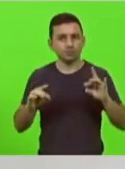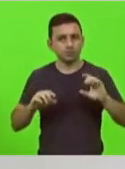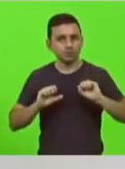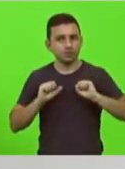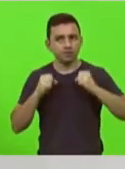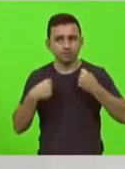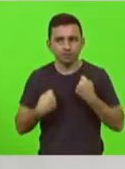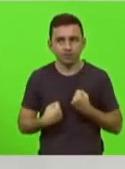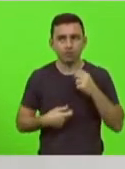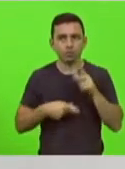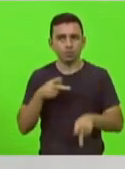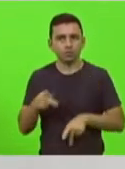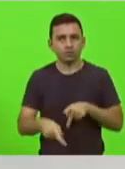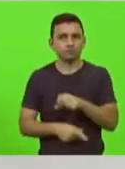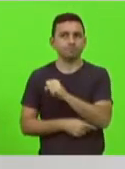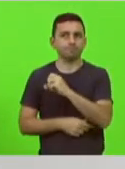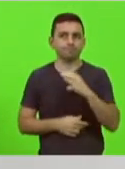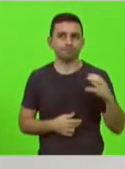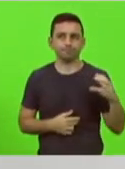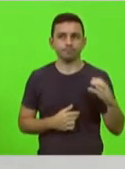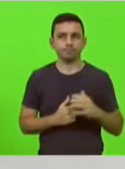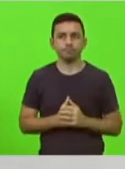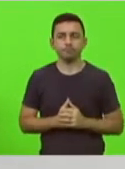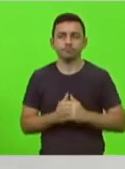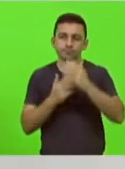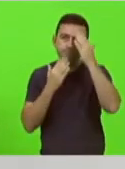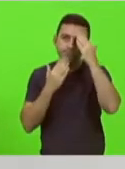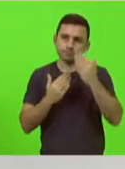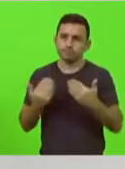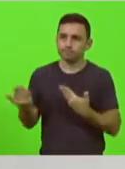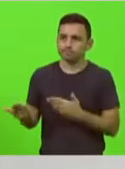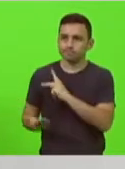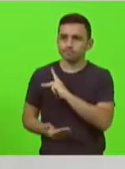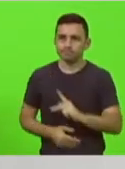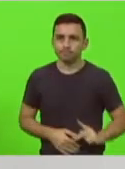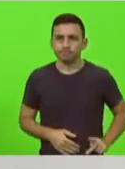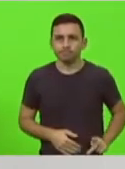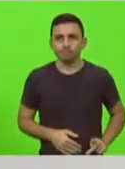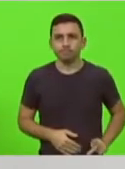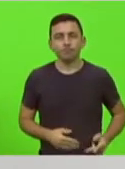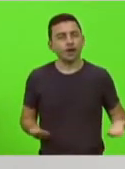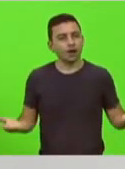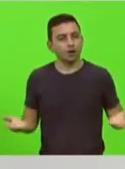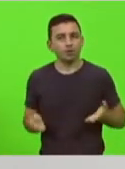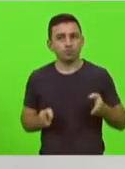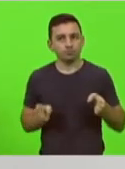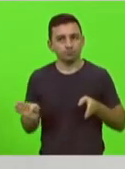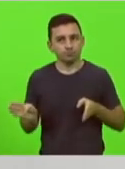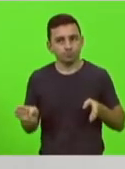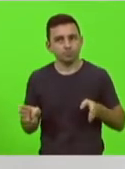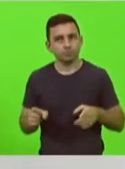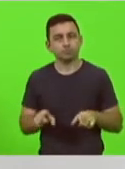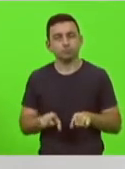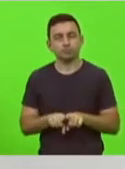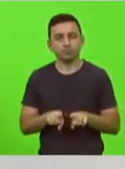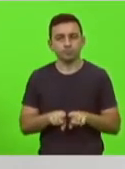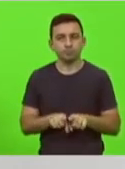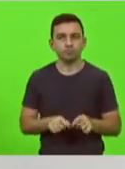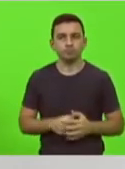nosso povo catarinense. Então, muito obrigado, senhor presidente, por este espaço e por este momento.